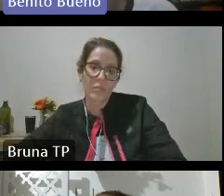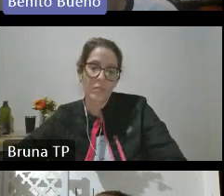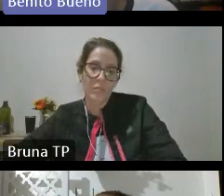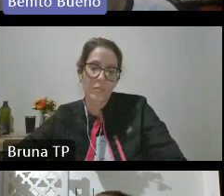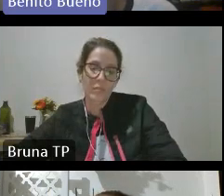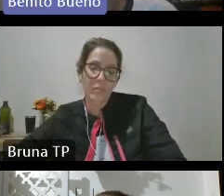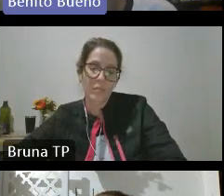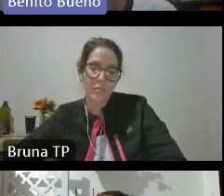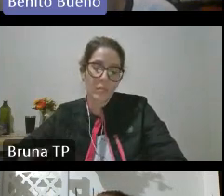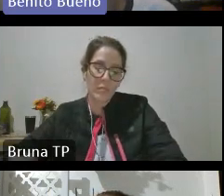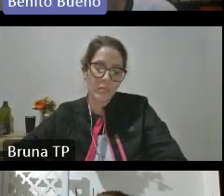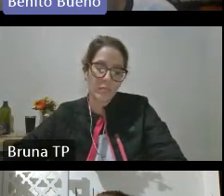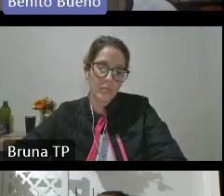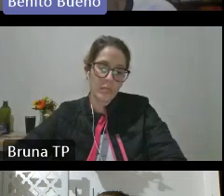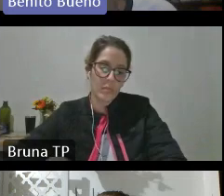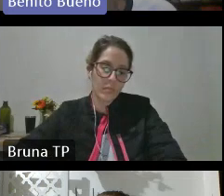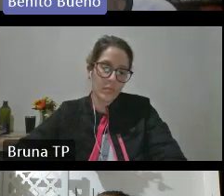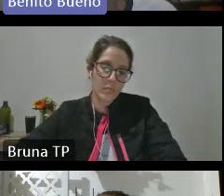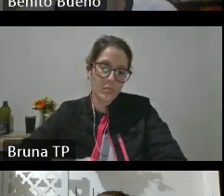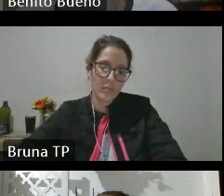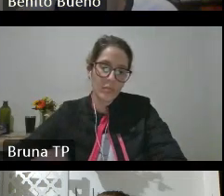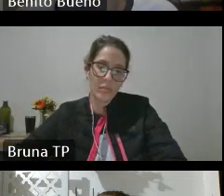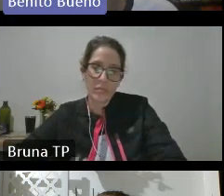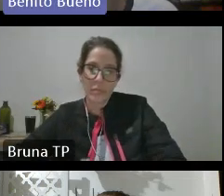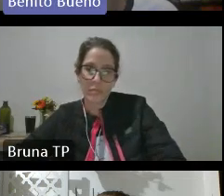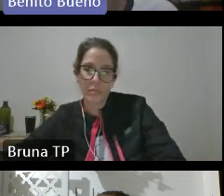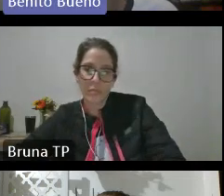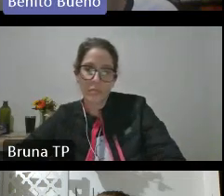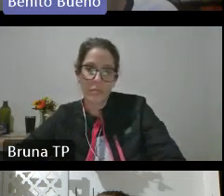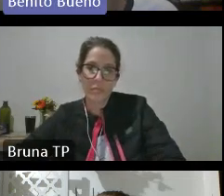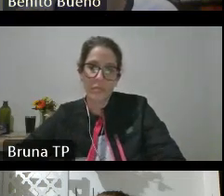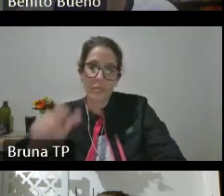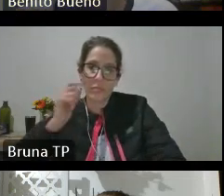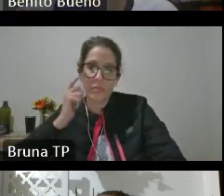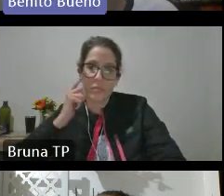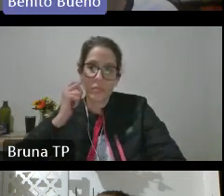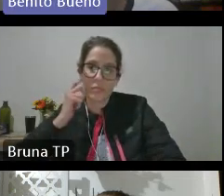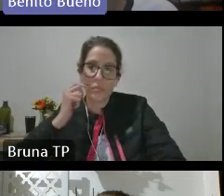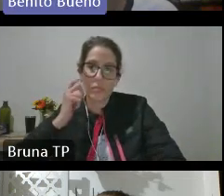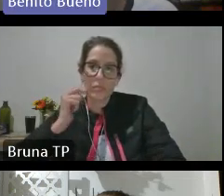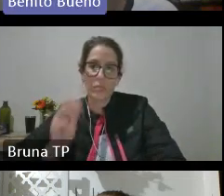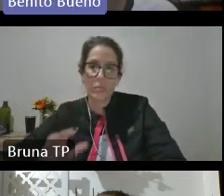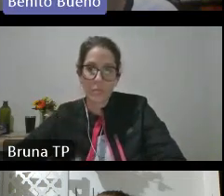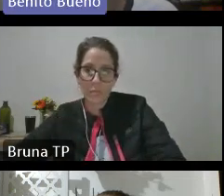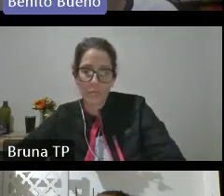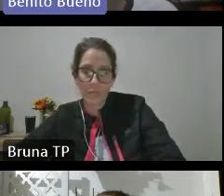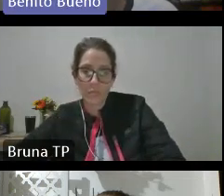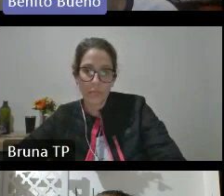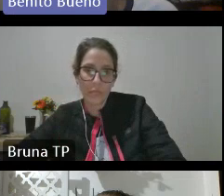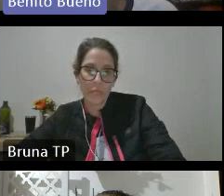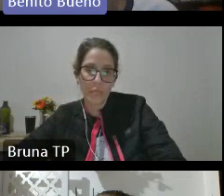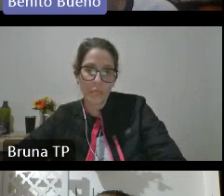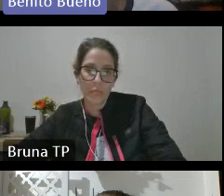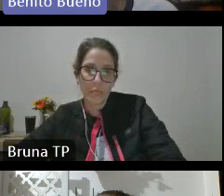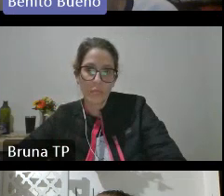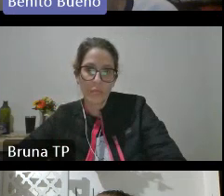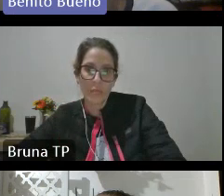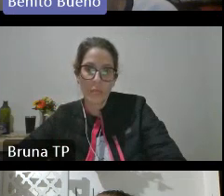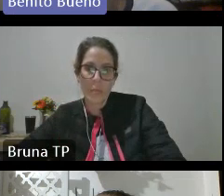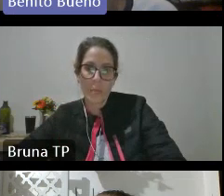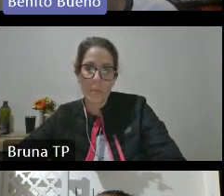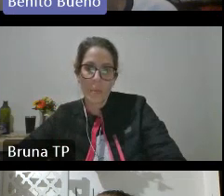82 milhões de processos. E o número de juízes que atuam